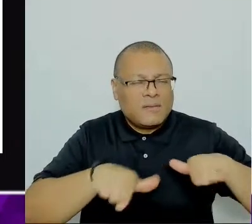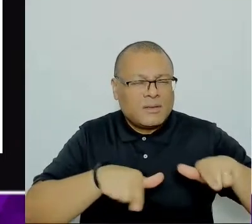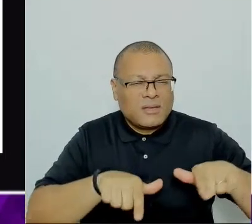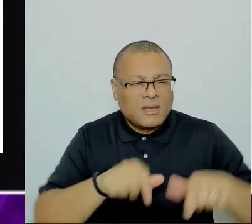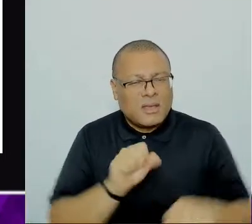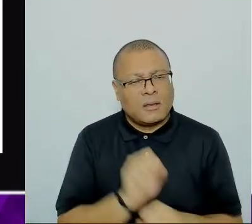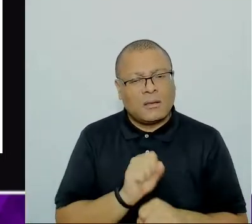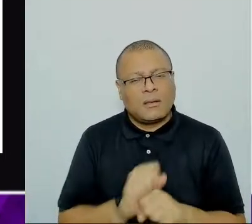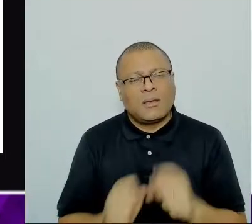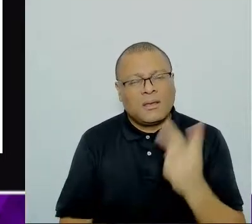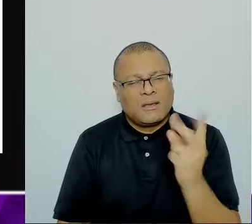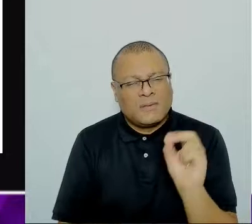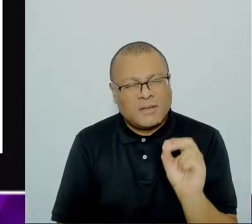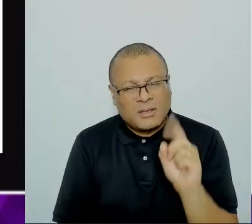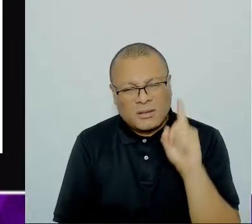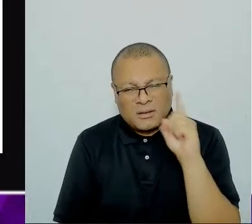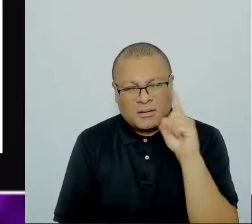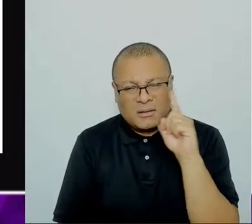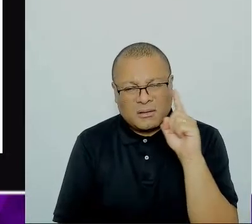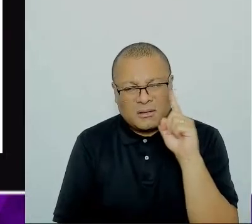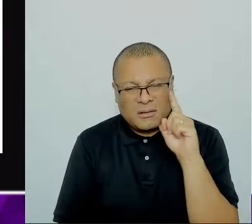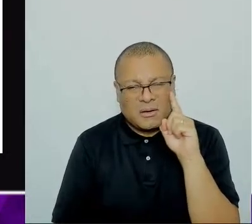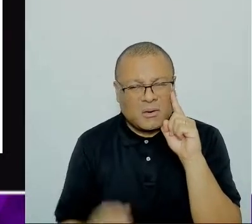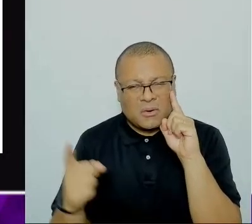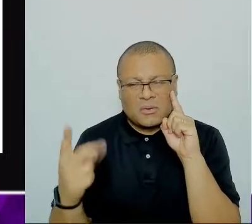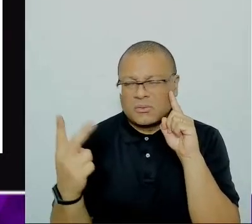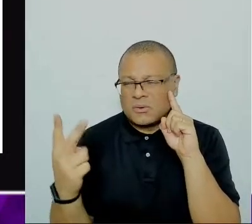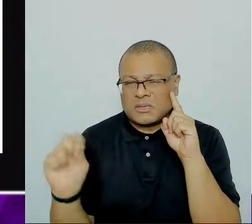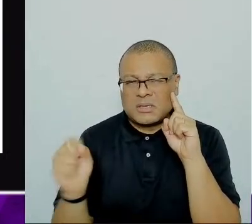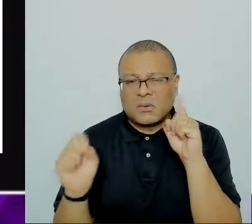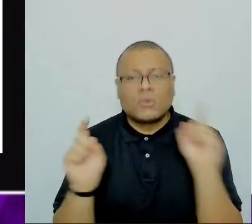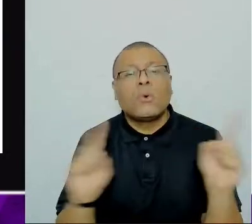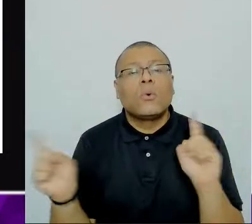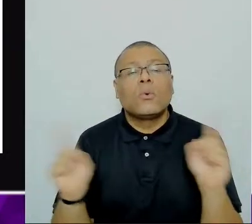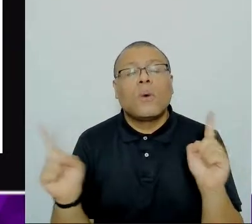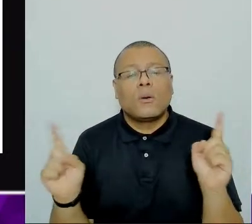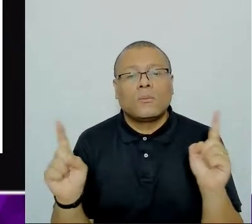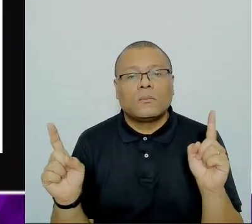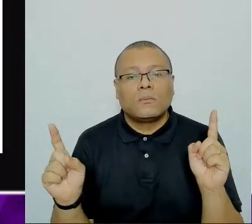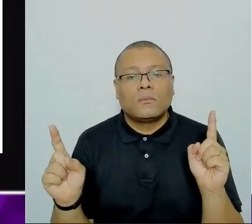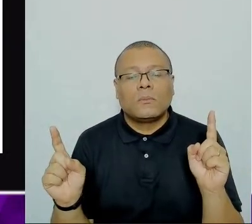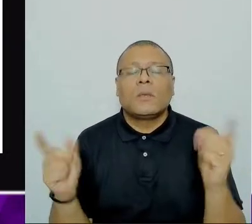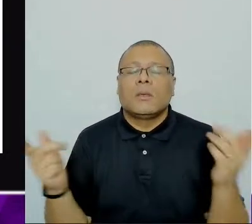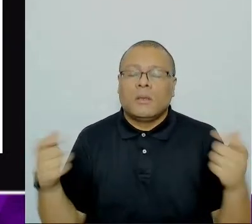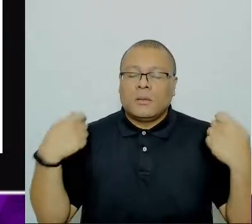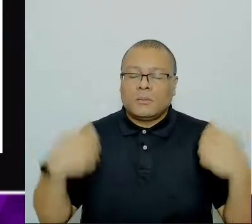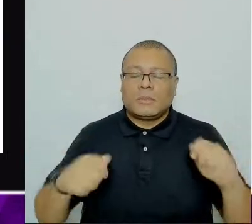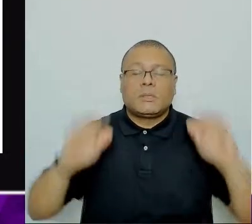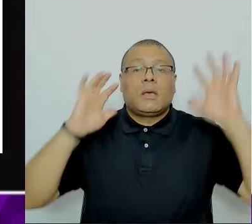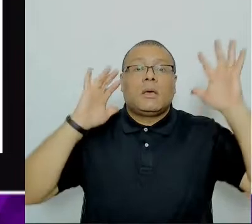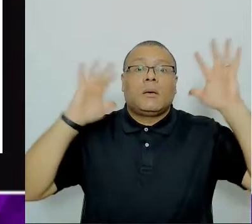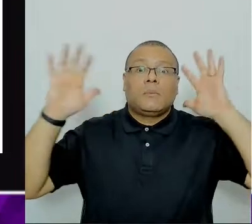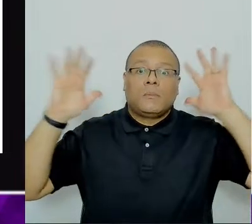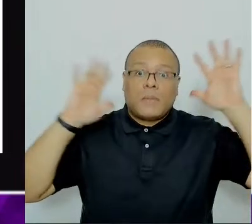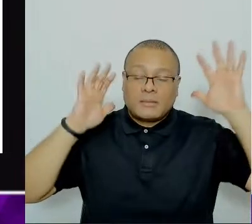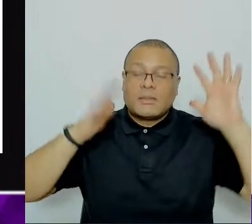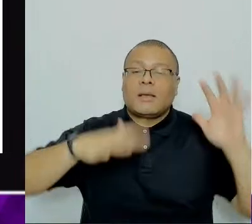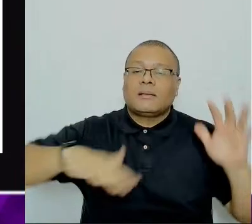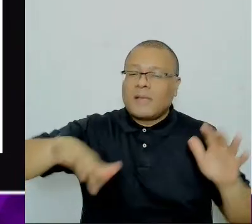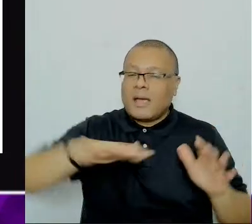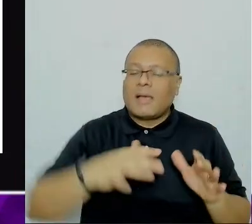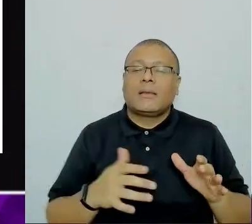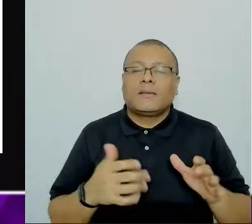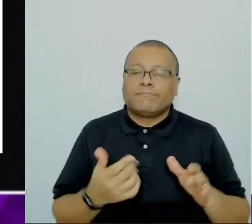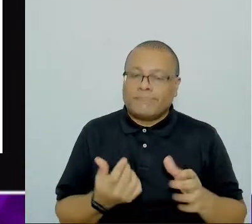20 dias? Ou ele iria para 2 segundos? Isso realmente a gente tem que começar a repensar, e o mercado financeiro